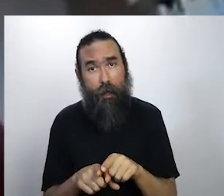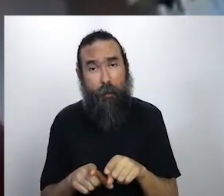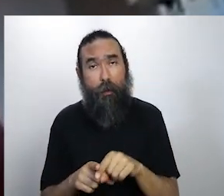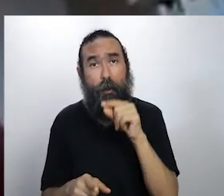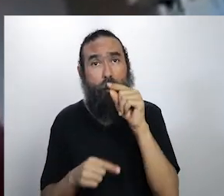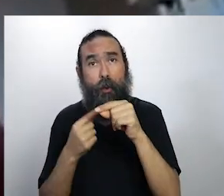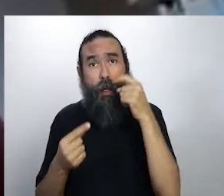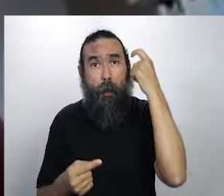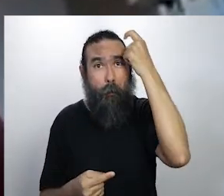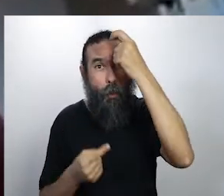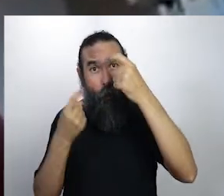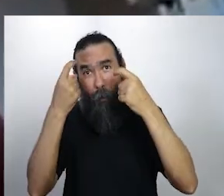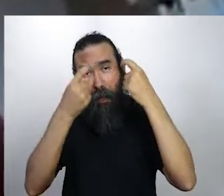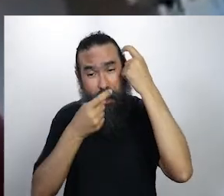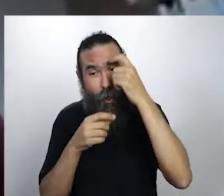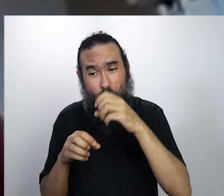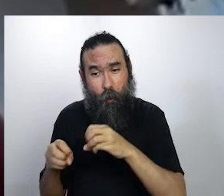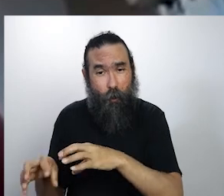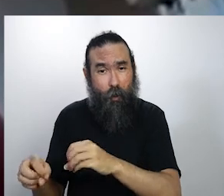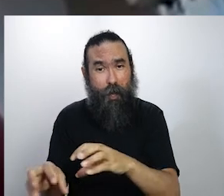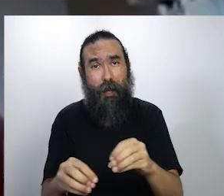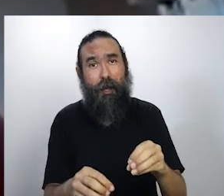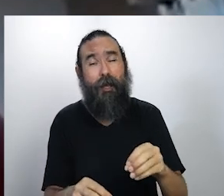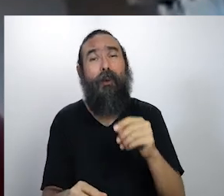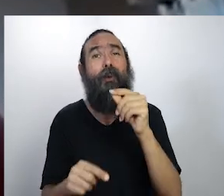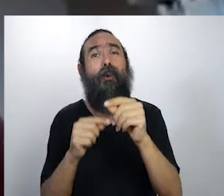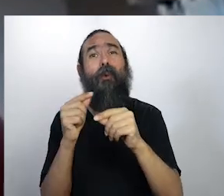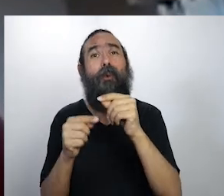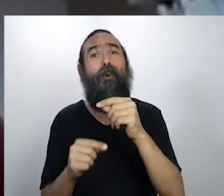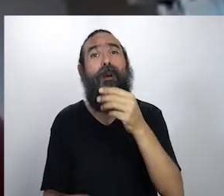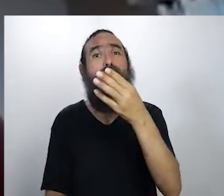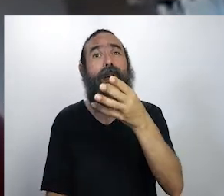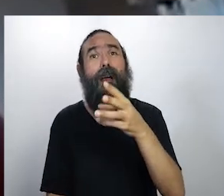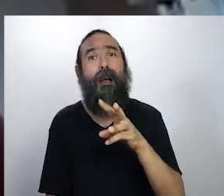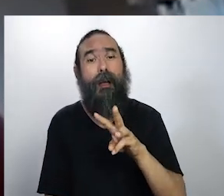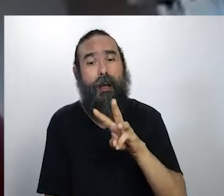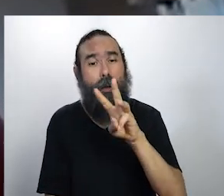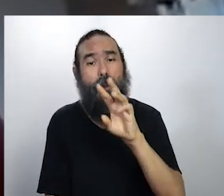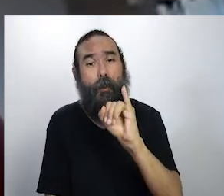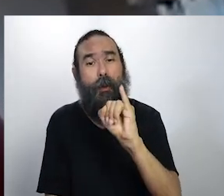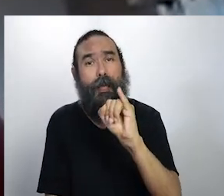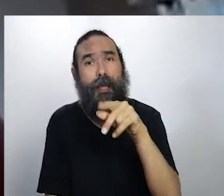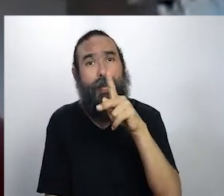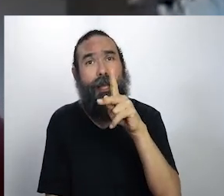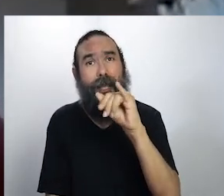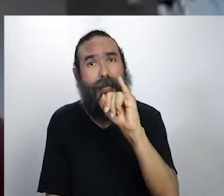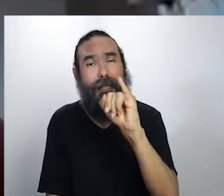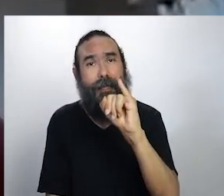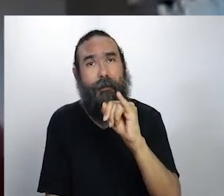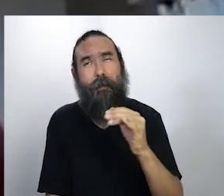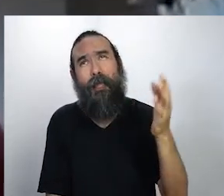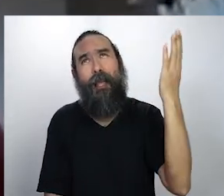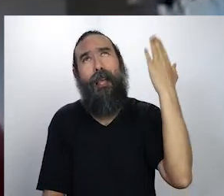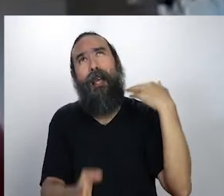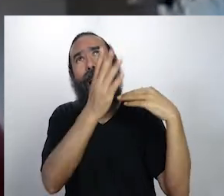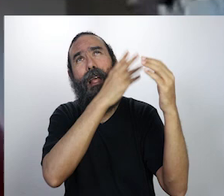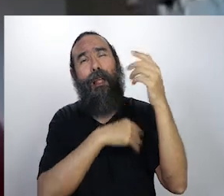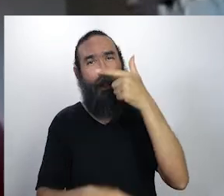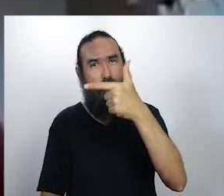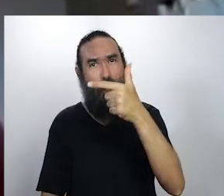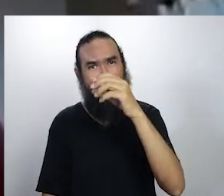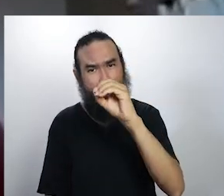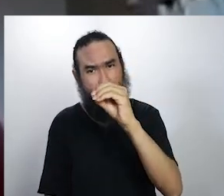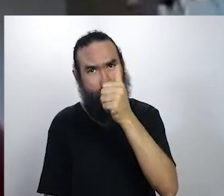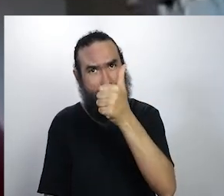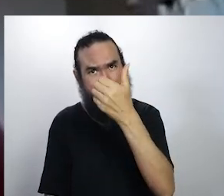Nós, assim, desde 2016, nós firmamos uma parceria com os wikipedistas, o pessoal